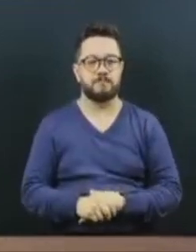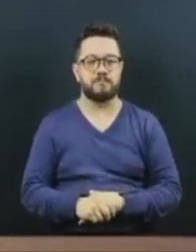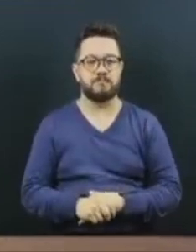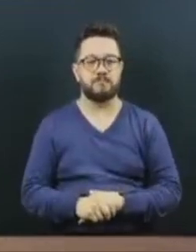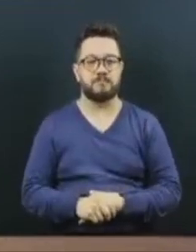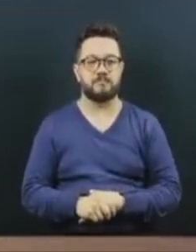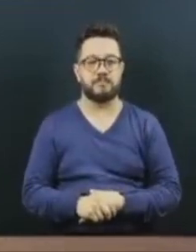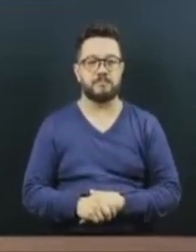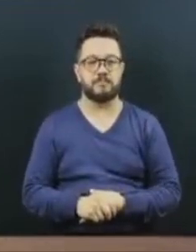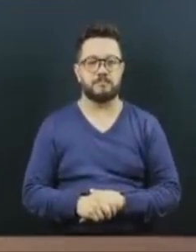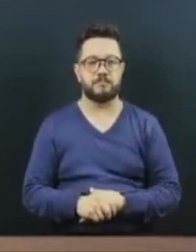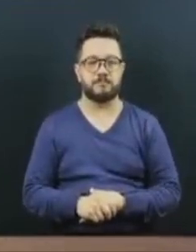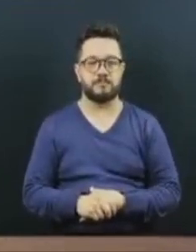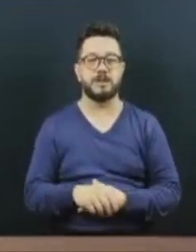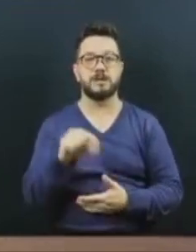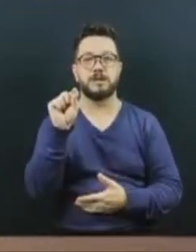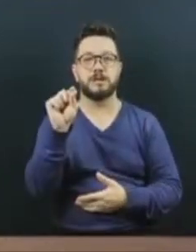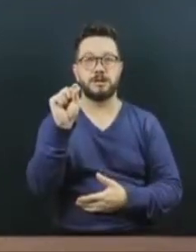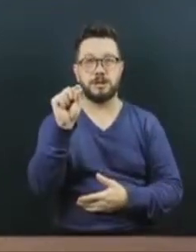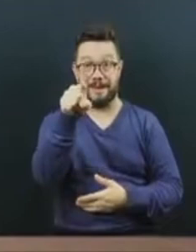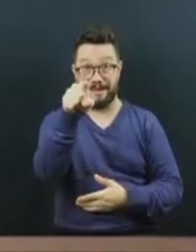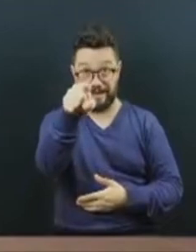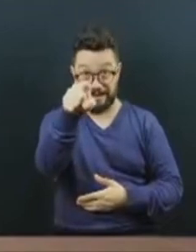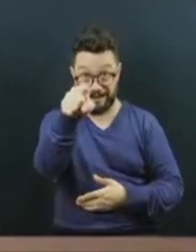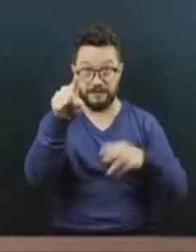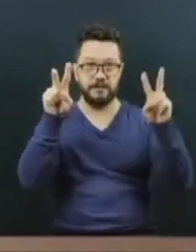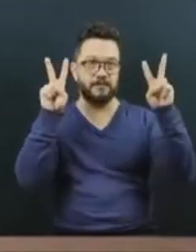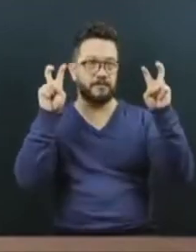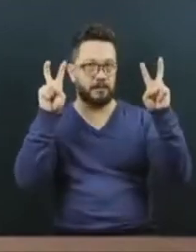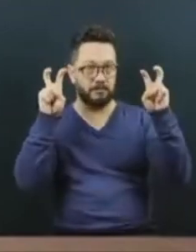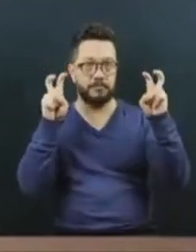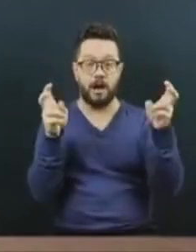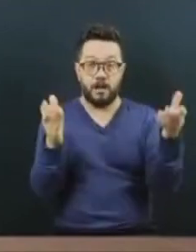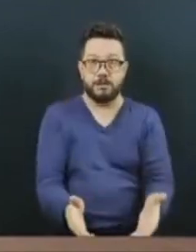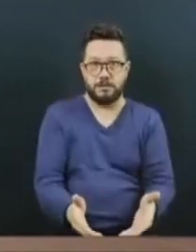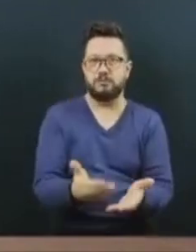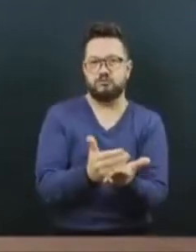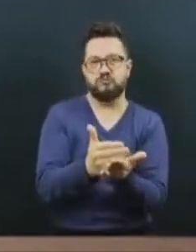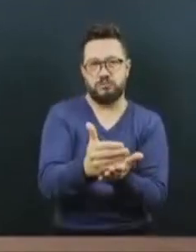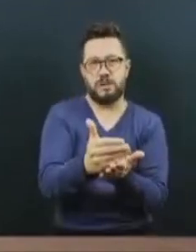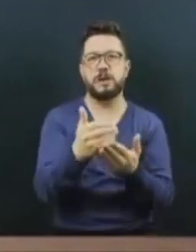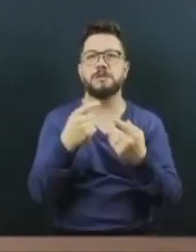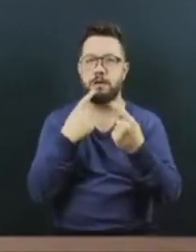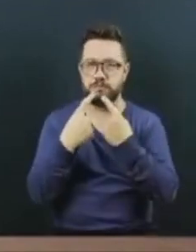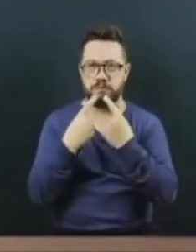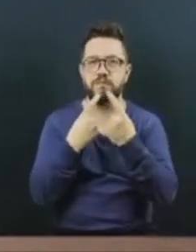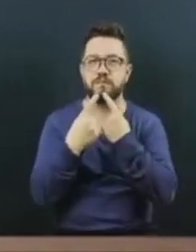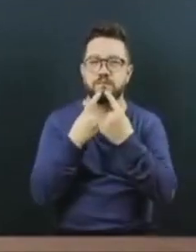essa eh esse tema esse assunto de imediato a Prefeitura não está fazendo eh